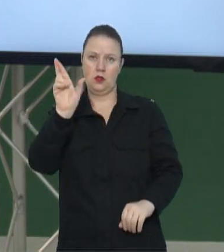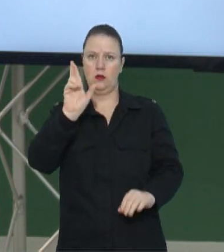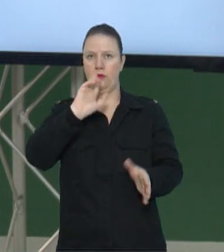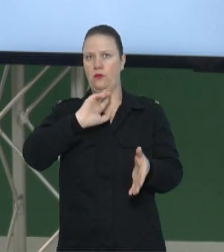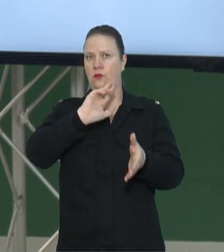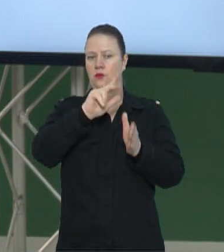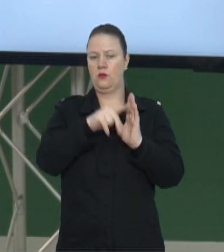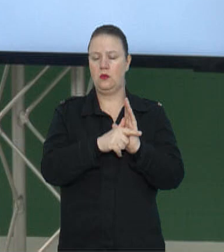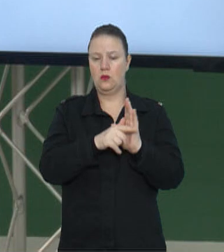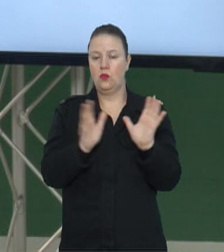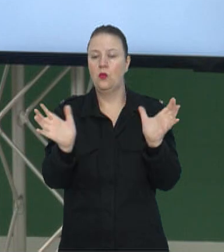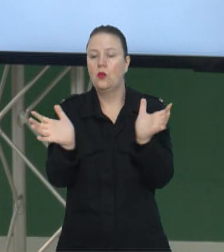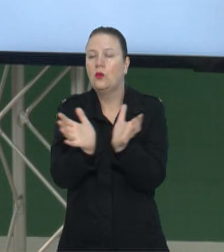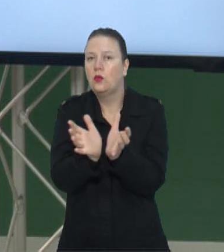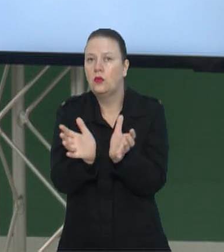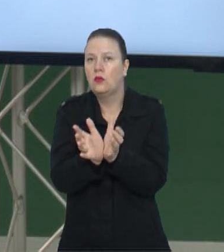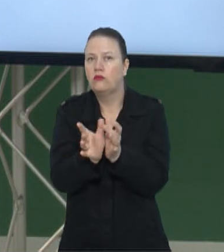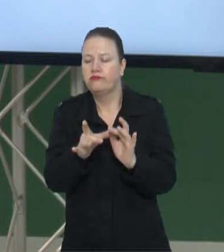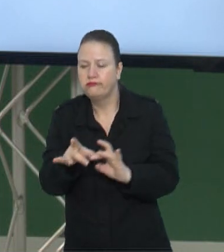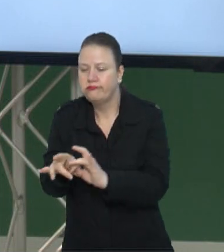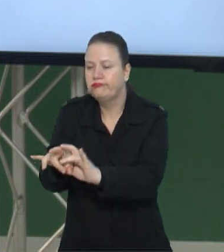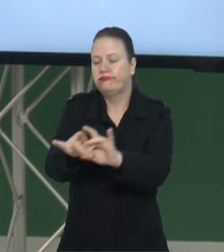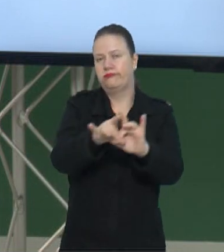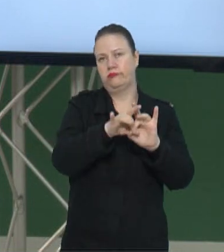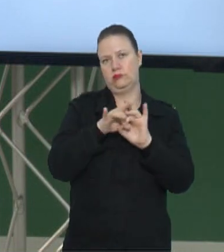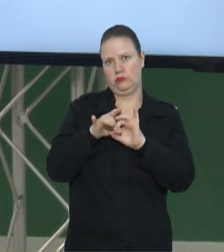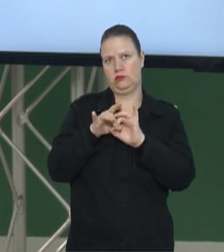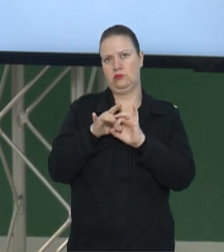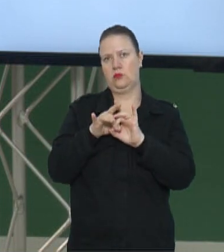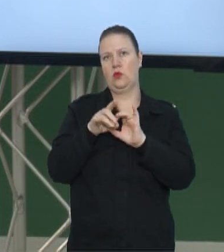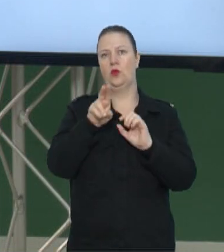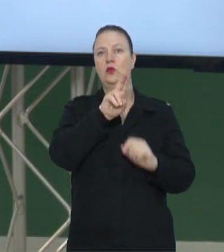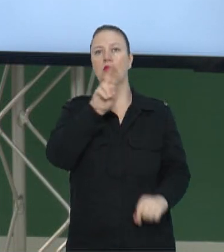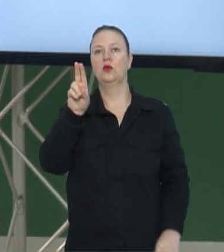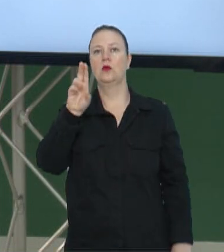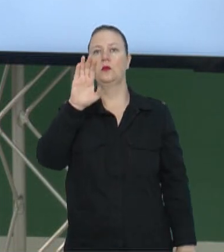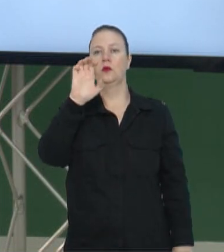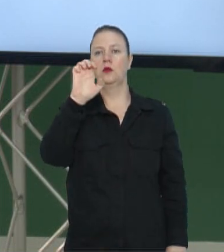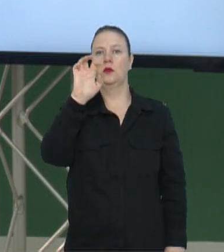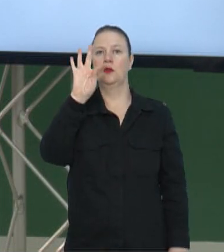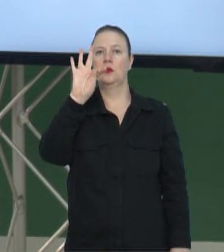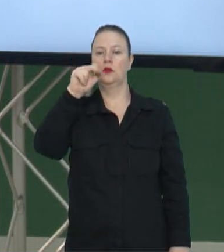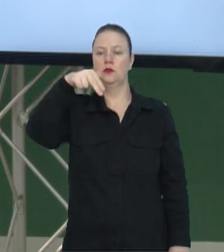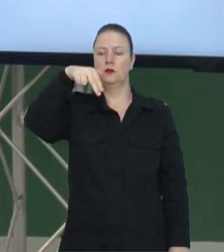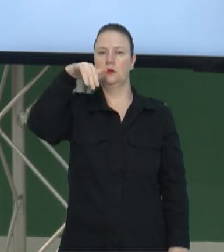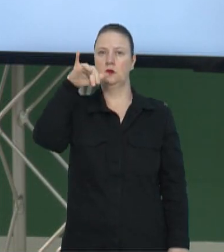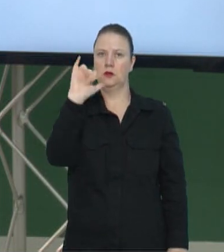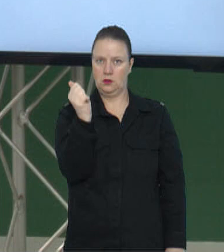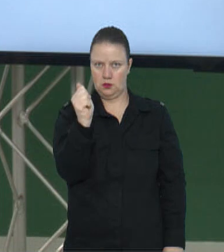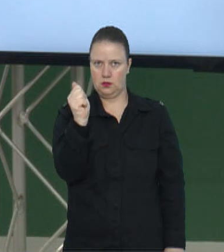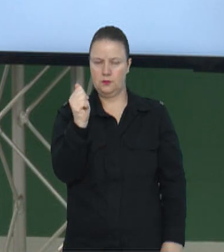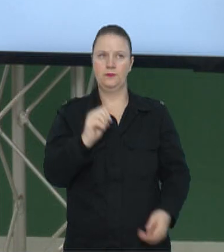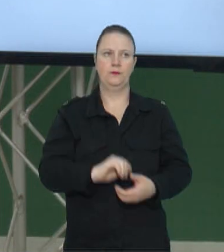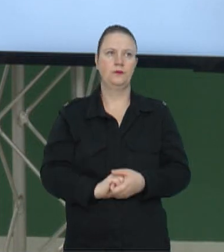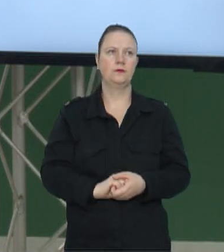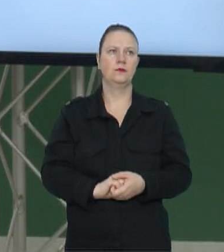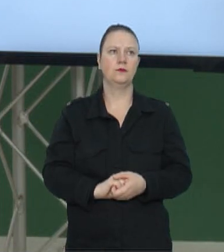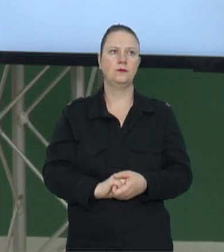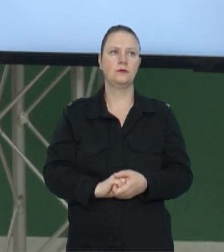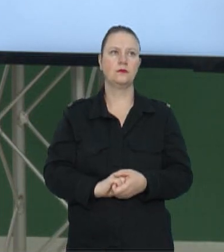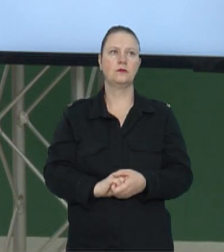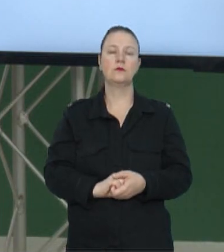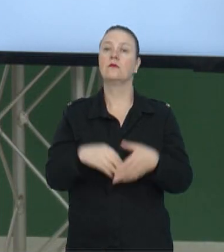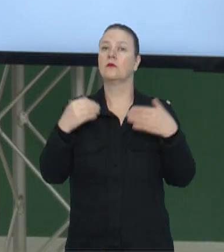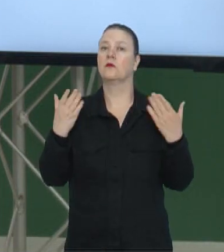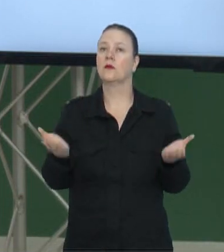comuns num determinado grupo de pessoas, a gente chama de etnia, então ele forma-se ali uma etnia, certo? E